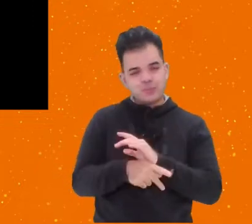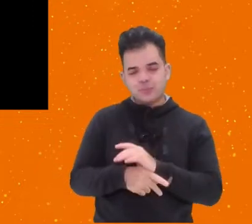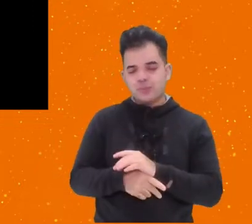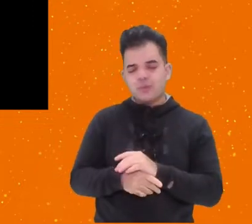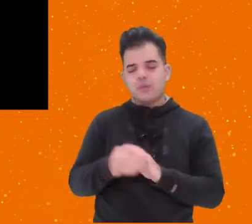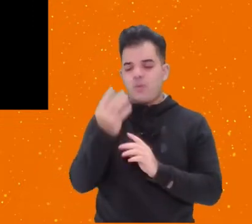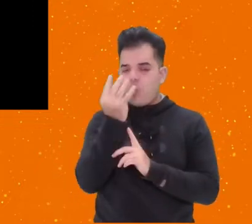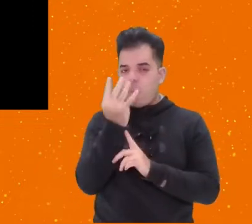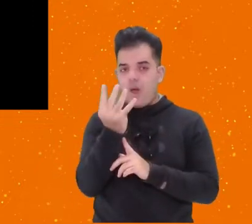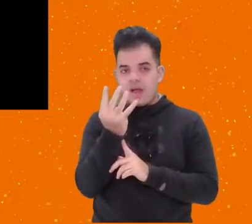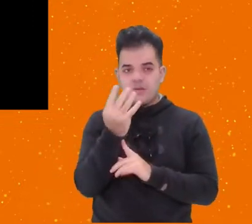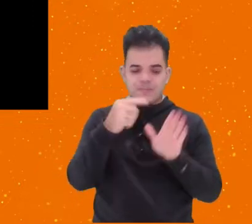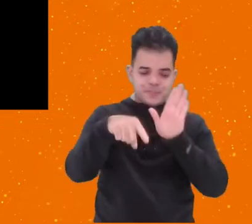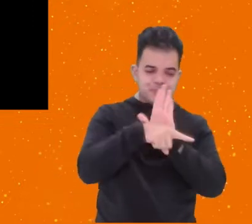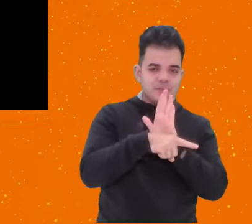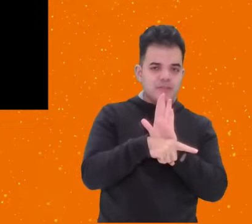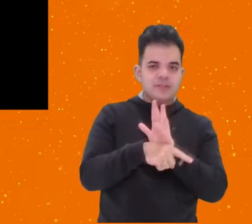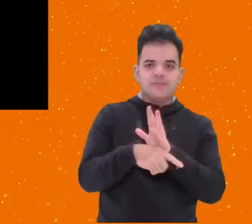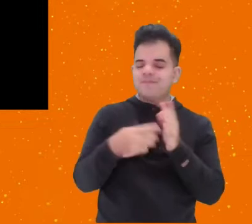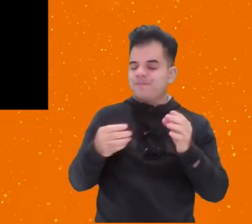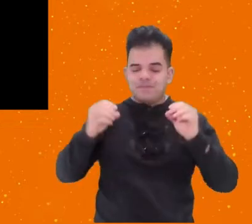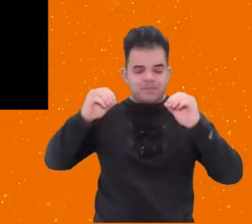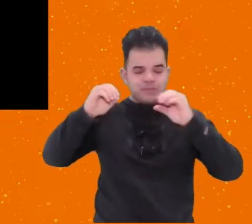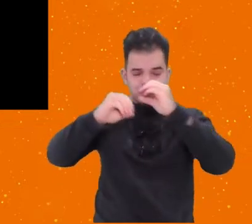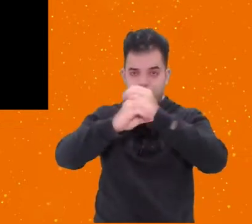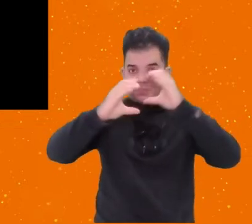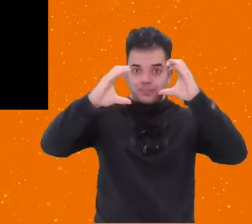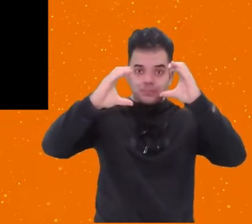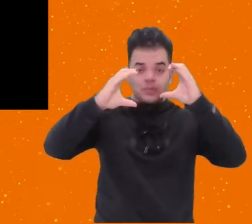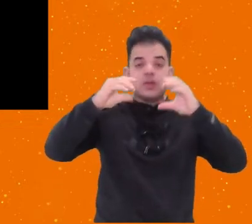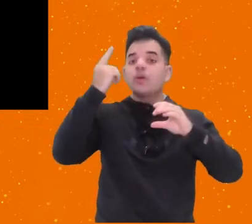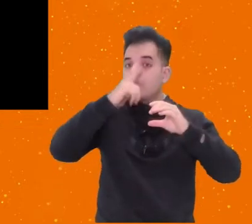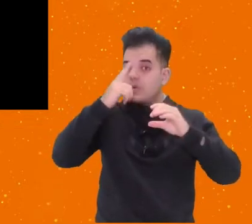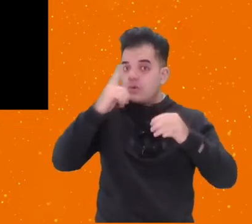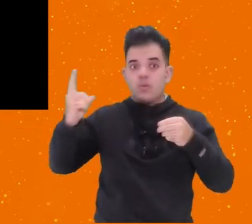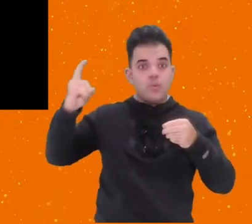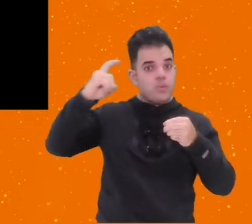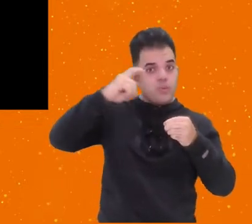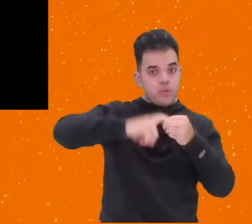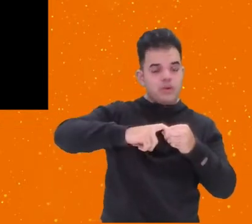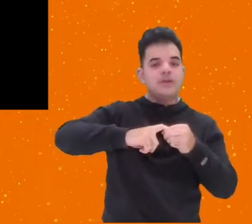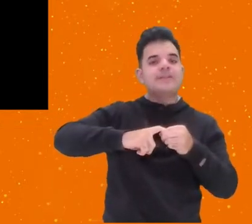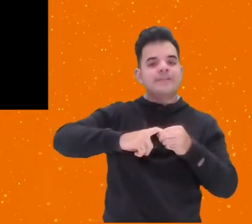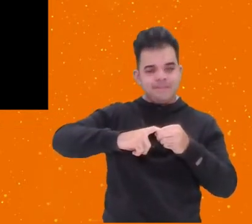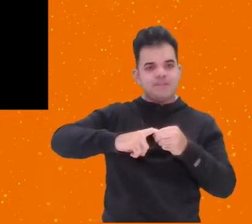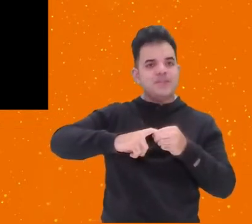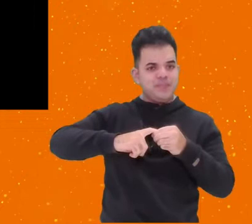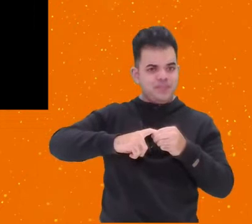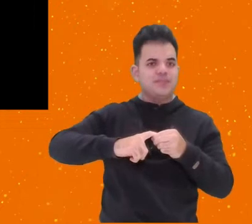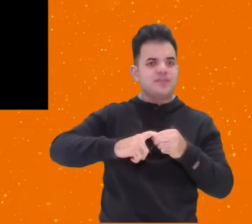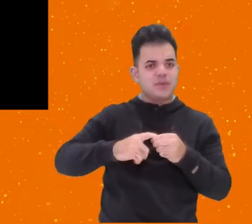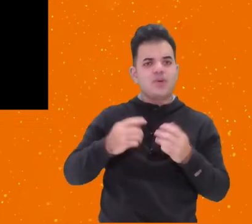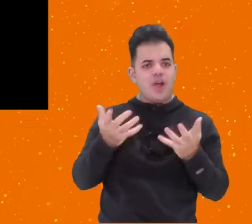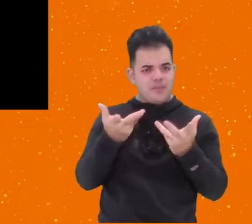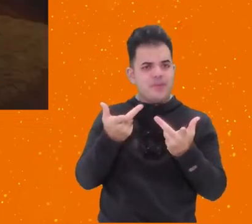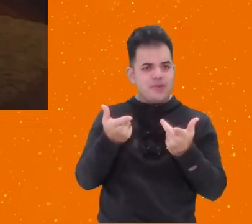seja, você super expôs quatro stops e você conseguir voltar numa imagem assim, né? Isso é, eu acho assim, fabuloso, né? Eu